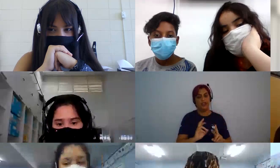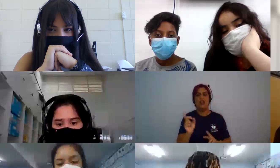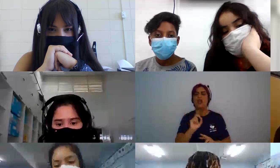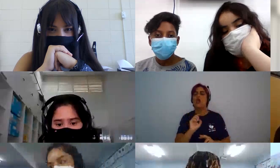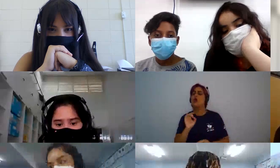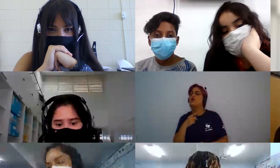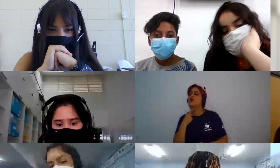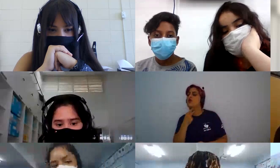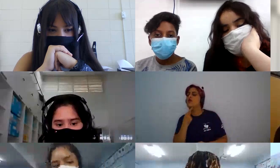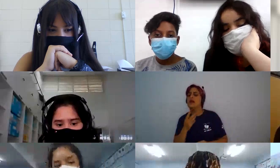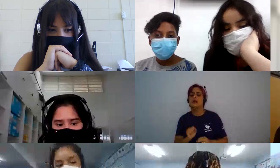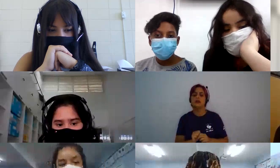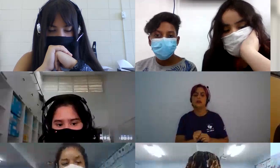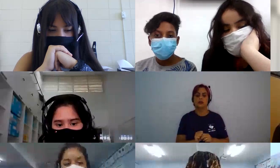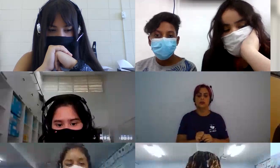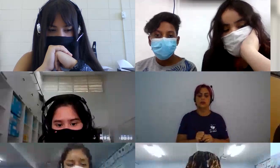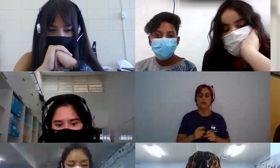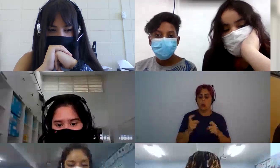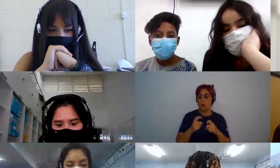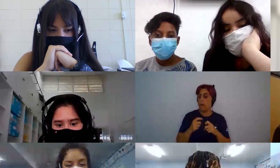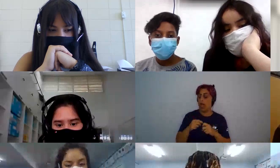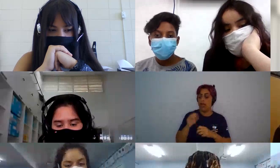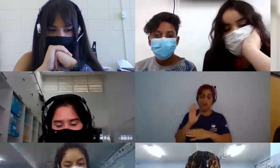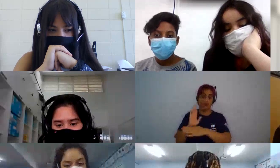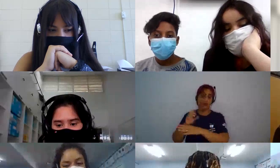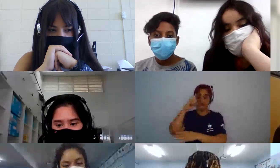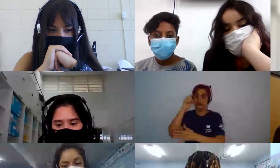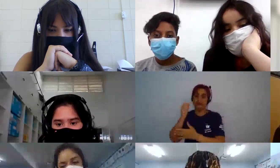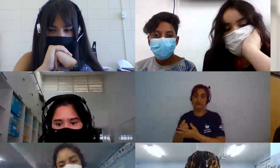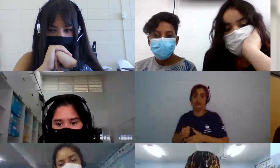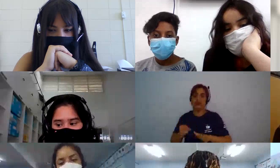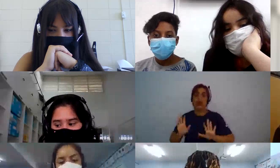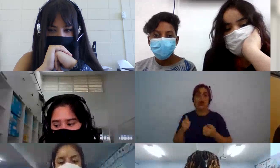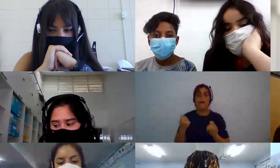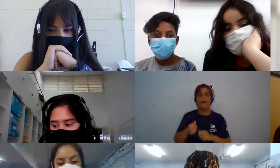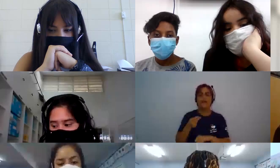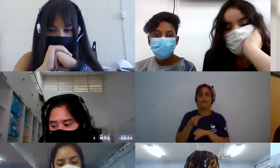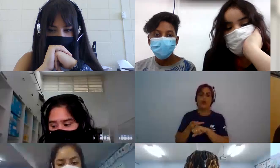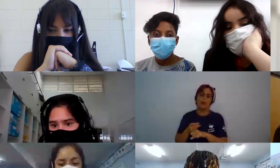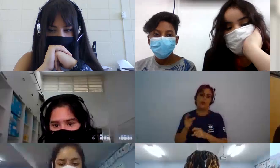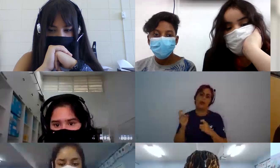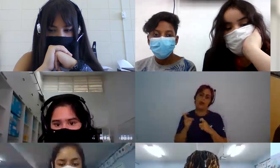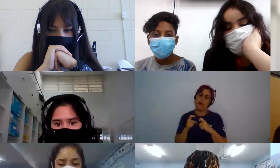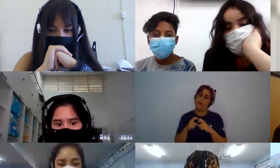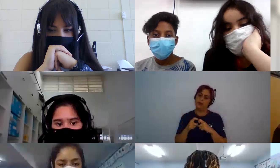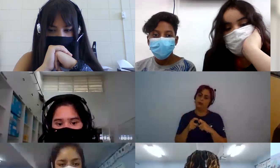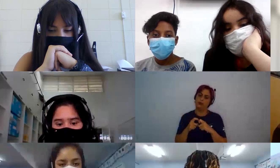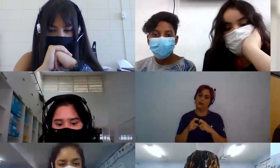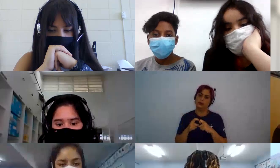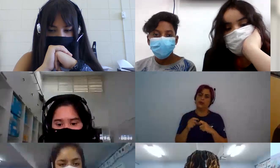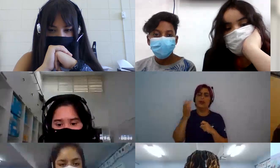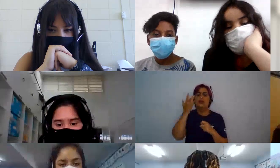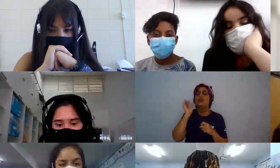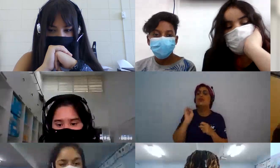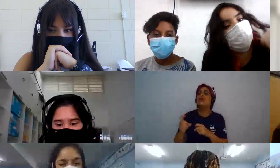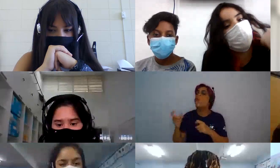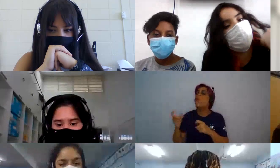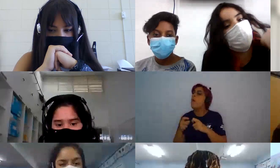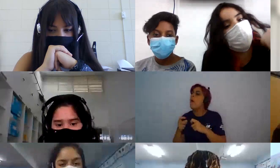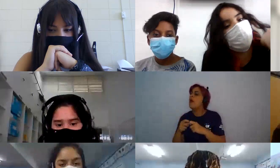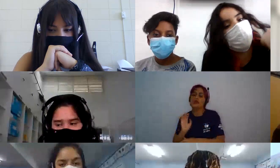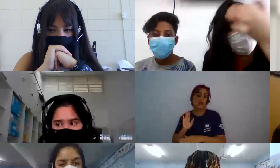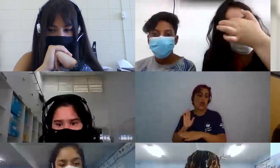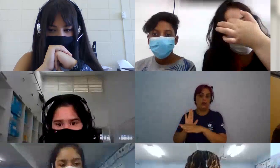que quem vai ajudar essa decisão é médico. A Rena até falou, tem que procurar um médico. Eu não sei nem se médico é a pessoa que vai te ajudar a